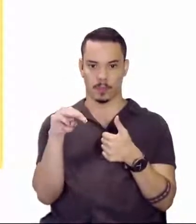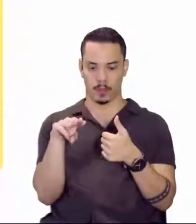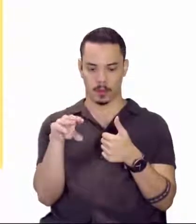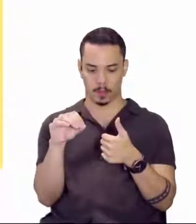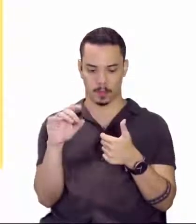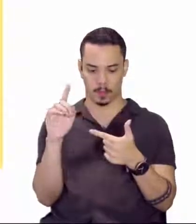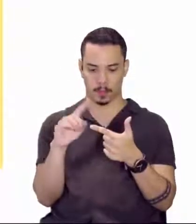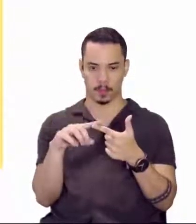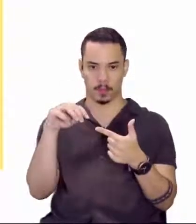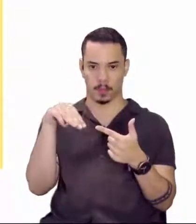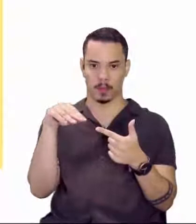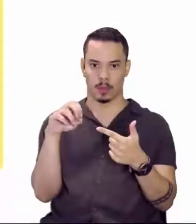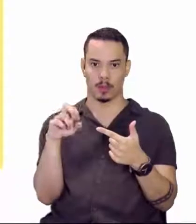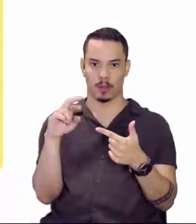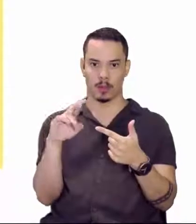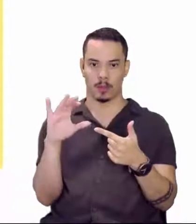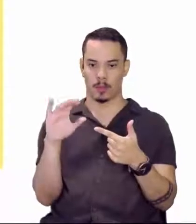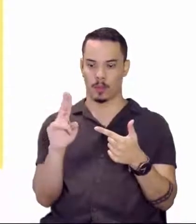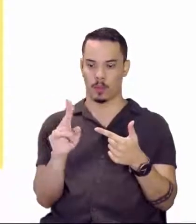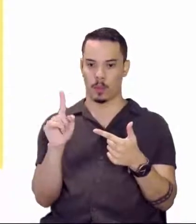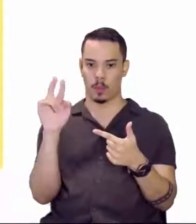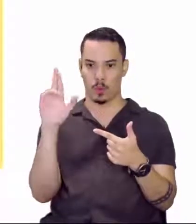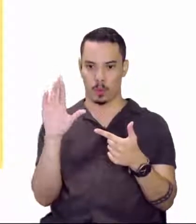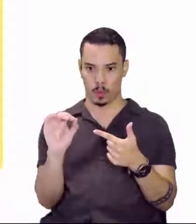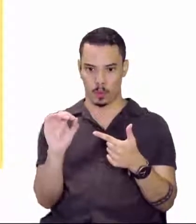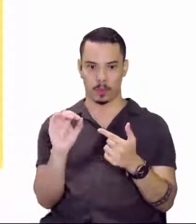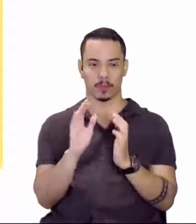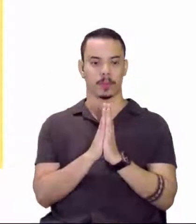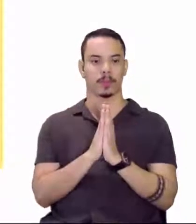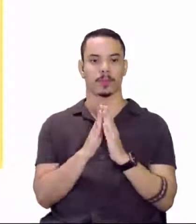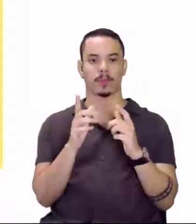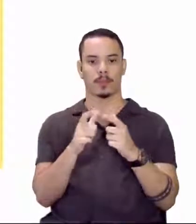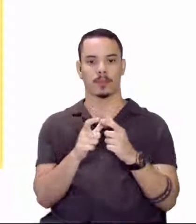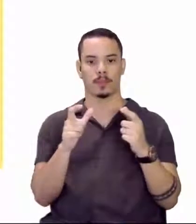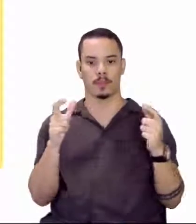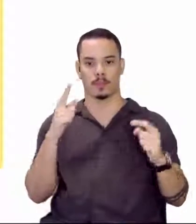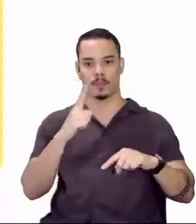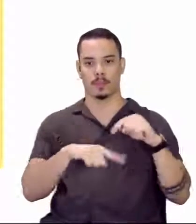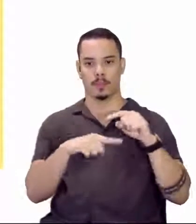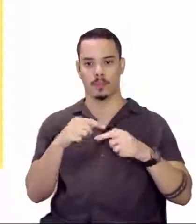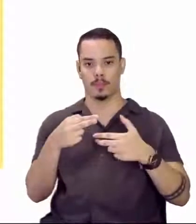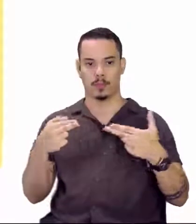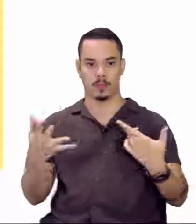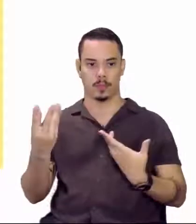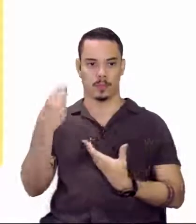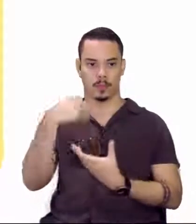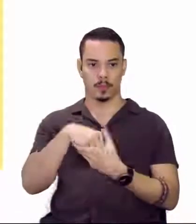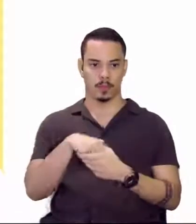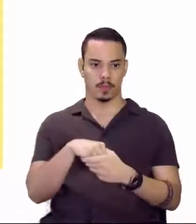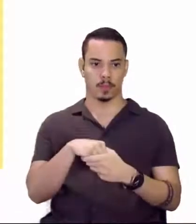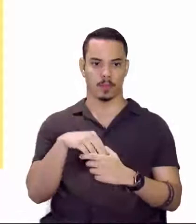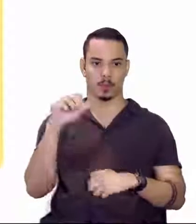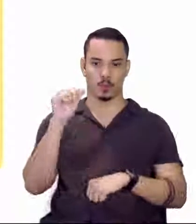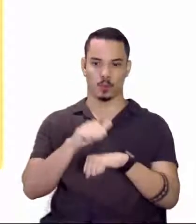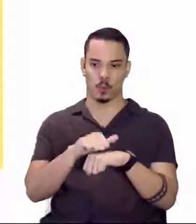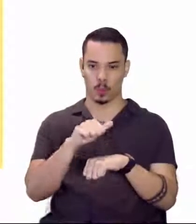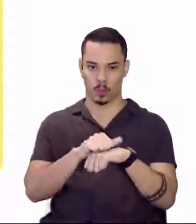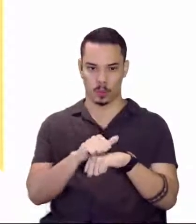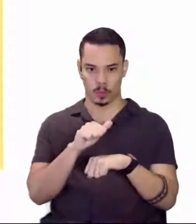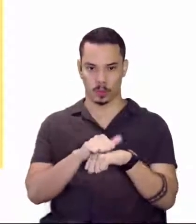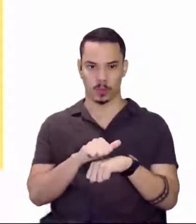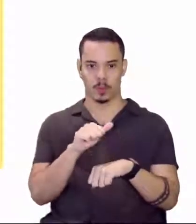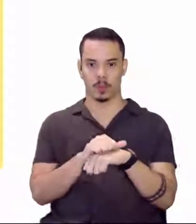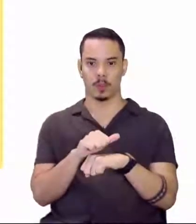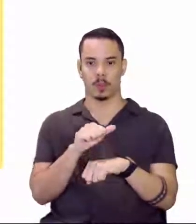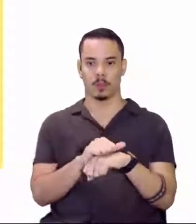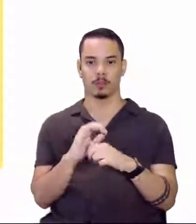bromo e o mercúrio. A maioria dos elementos se encontram no estado sólido, e entre